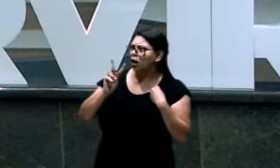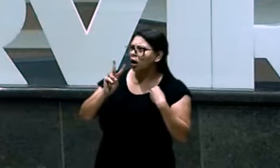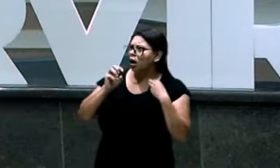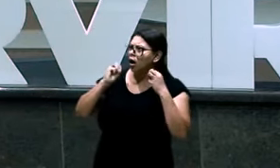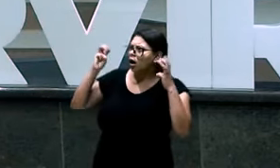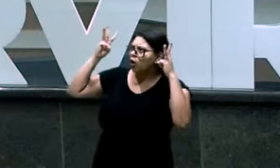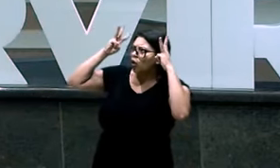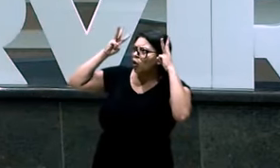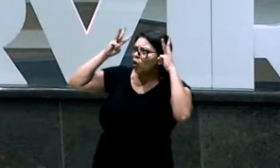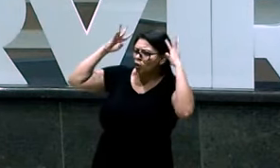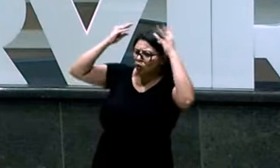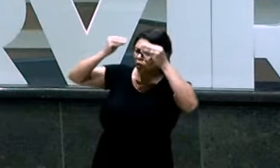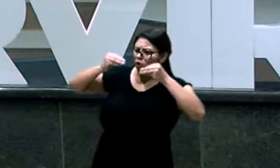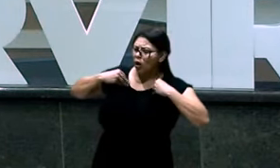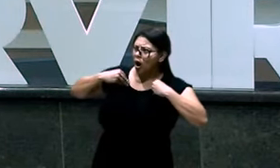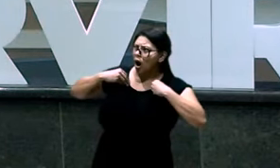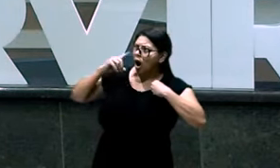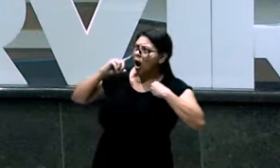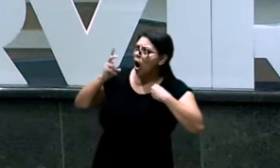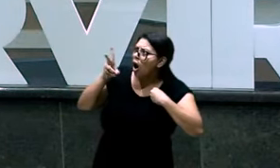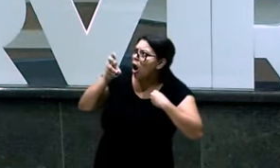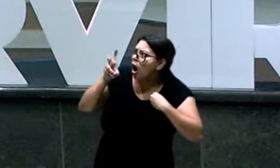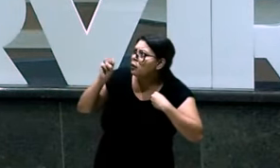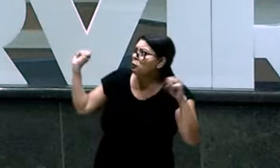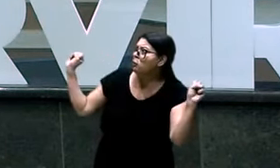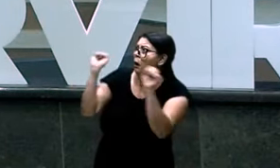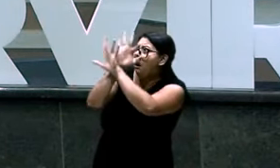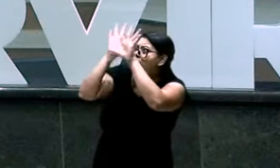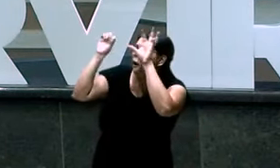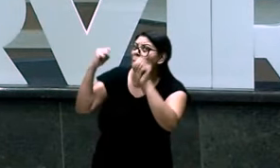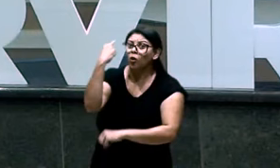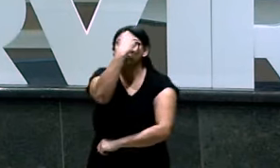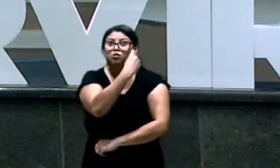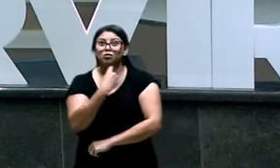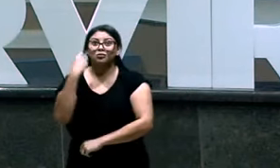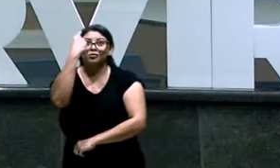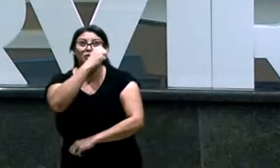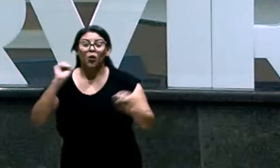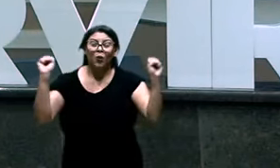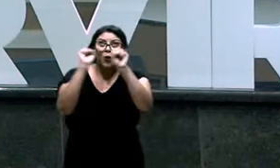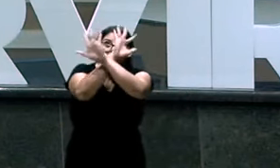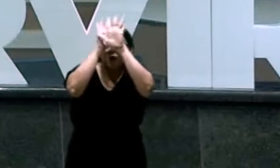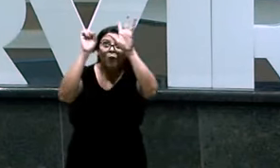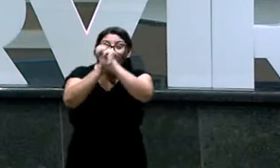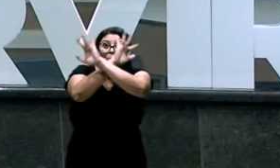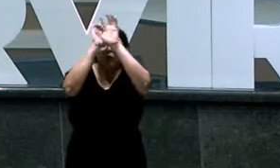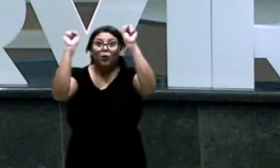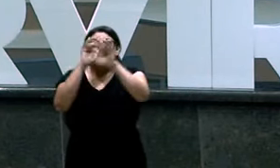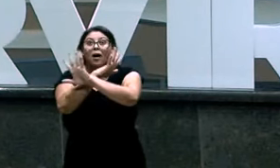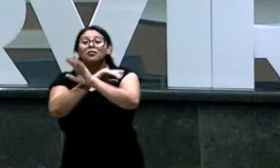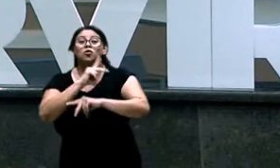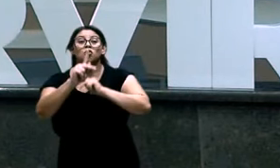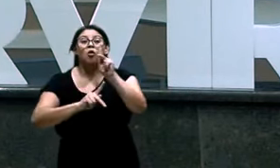véu, eu logo imaginei: esse homem é demais. Ele carrega o véu e o povo não pode olhar para a